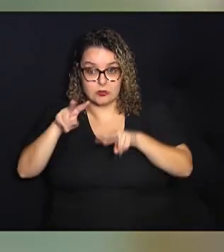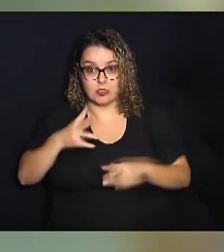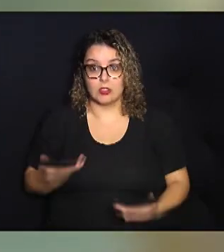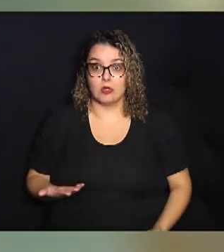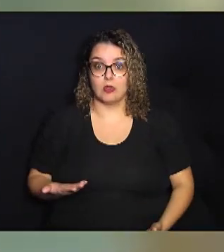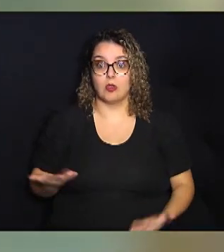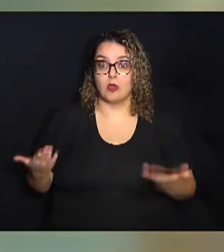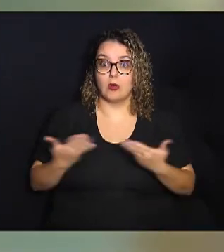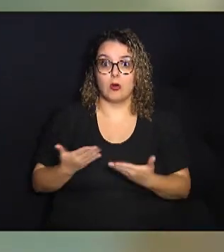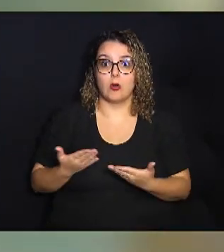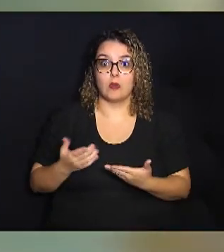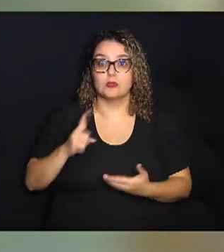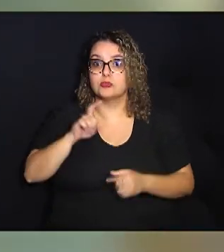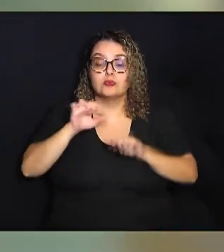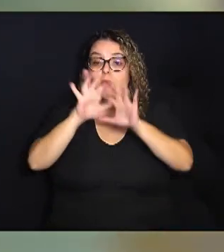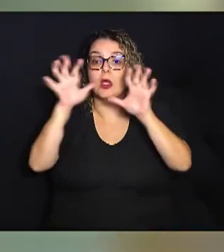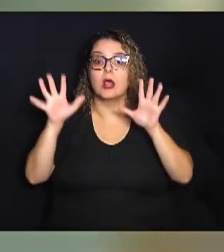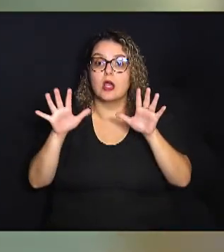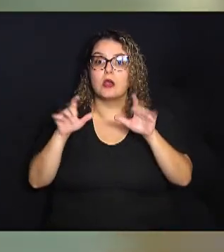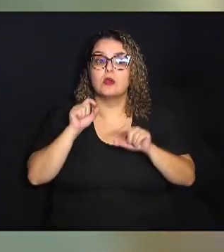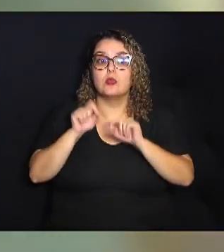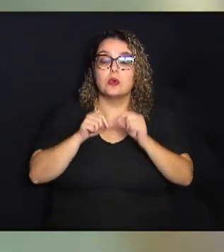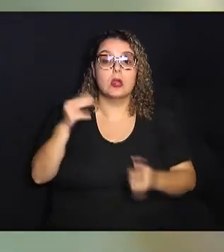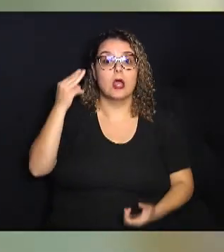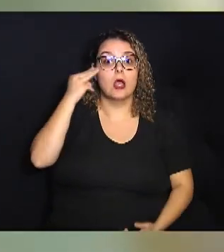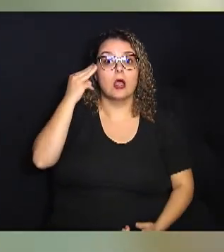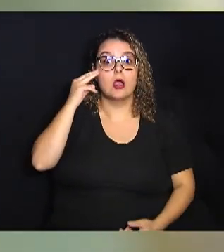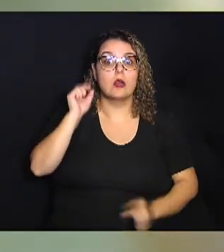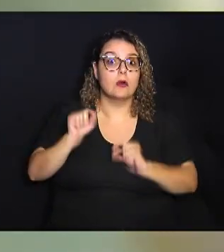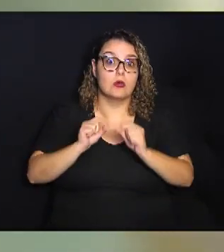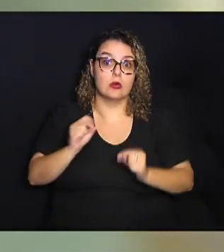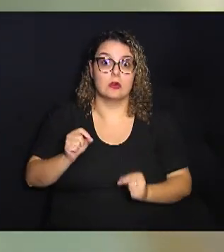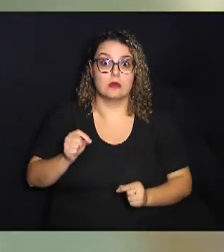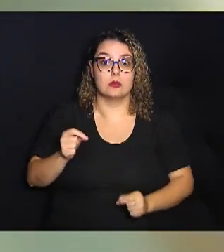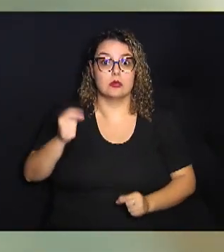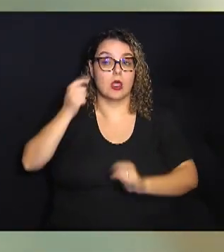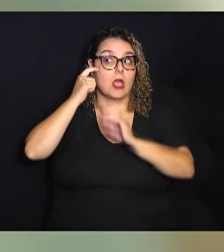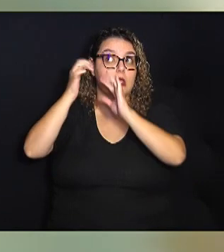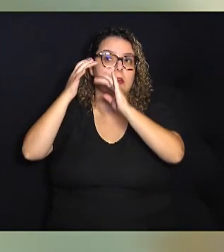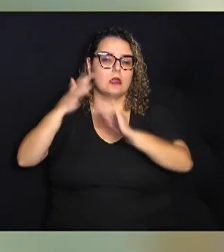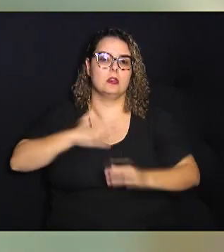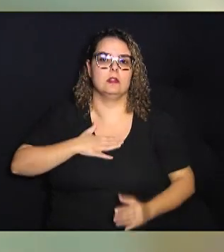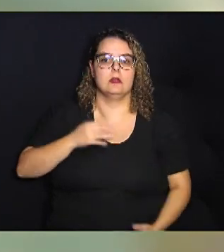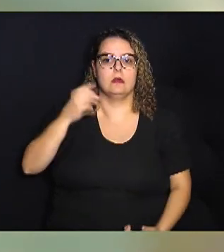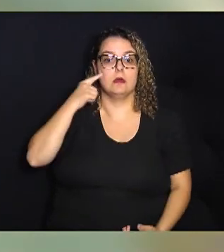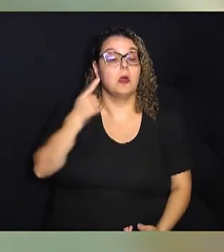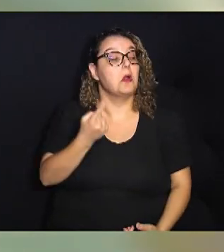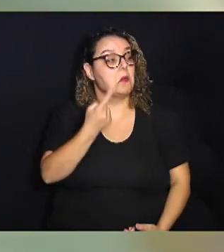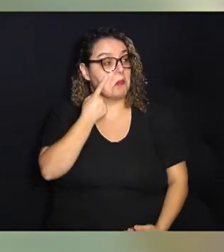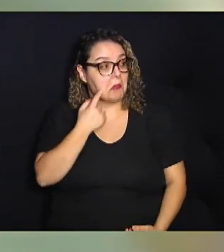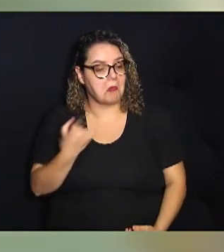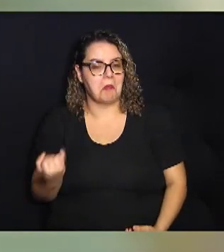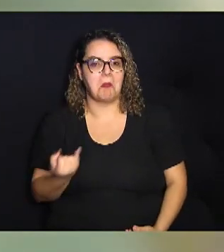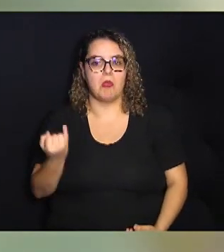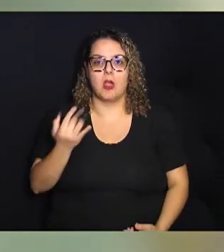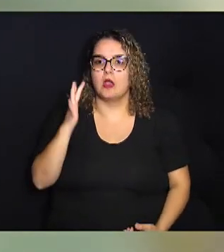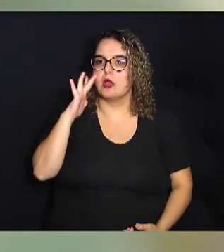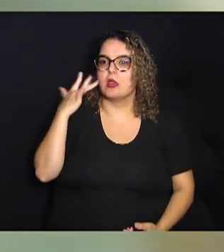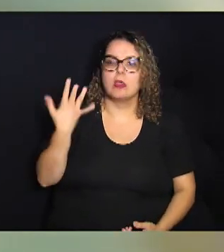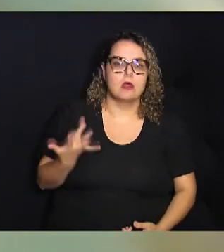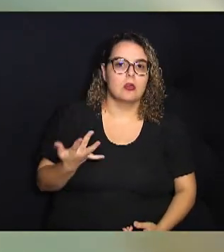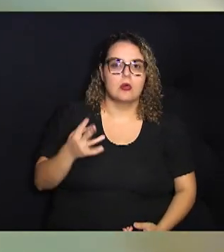para mim já não é mais claro o que é memória e o que é projeção da minha cabeça. Olha que interessante. Eu não sei mais o que eu